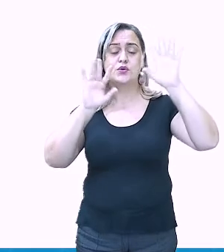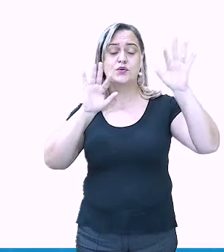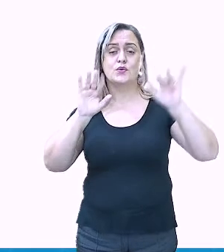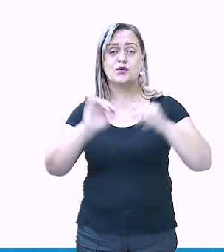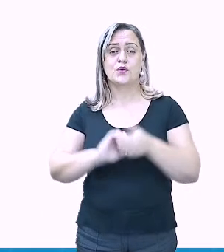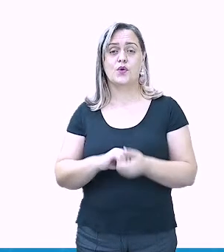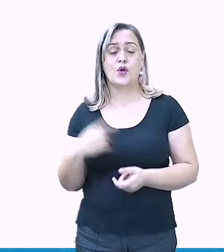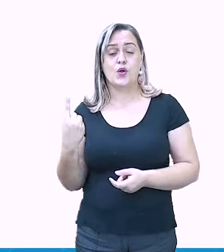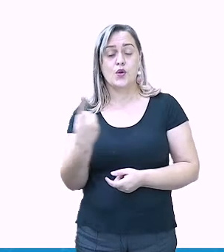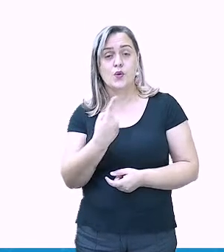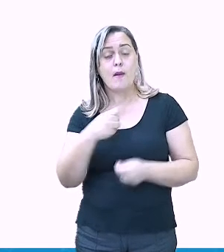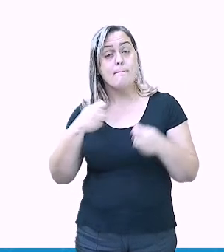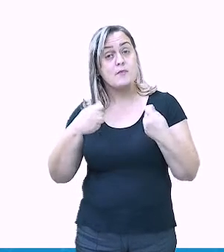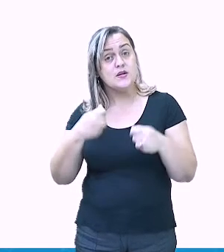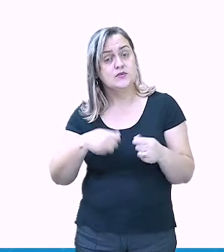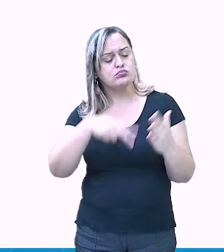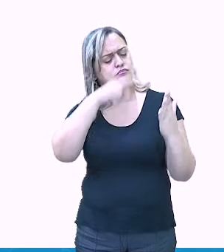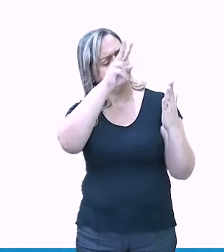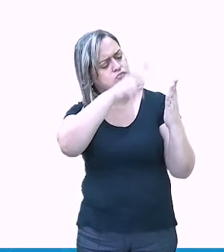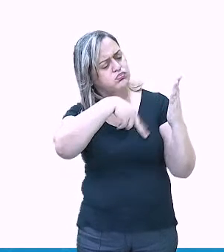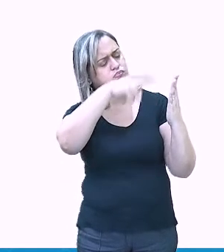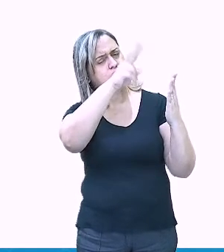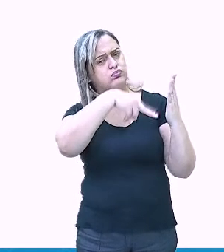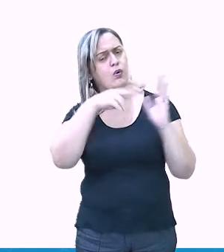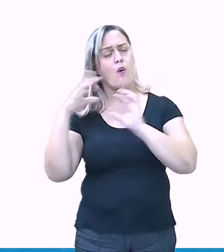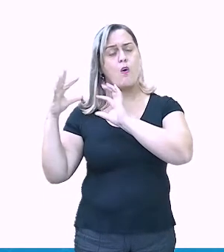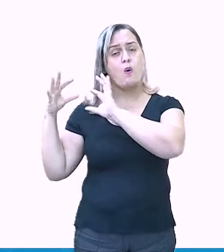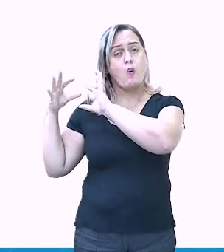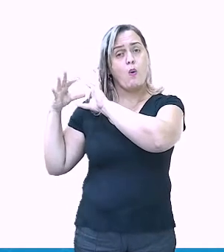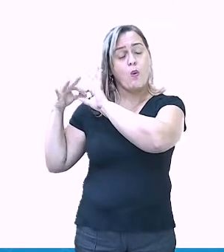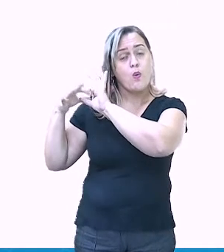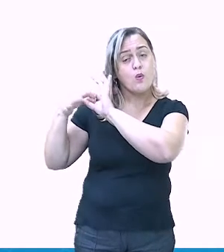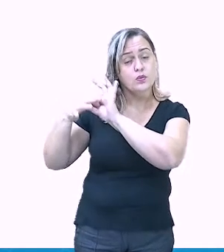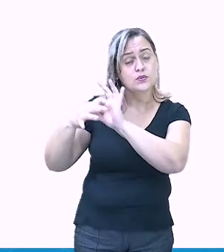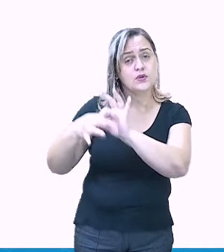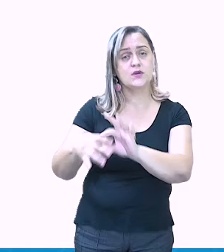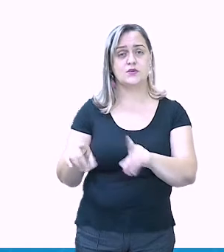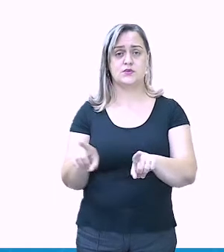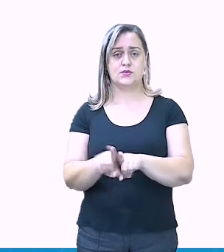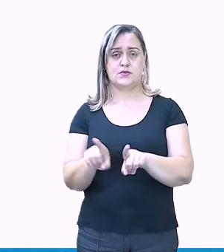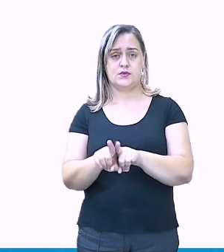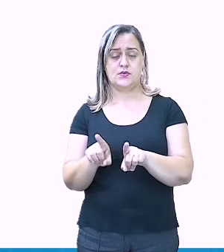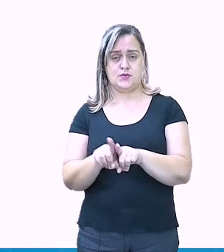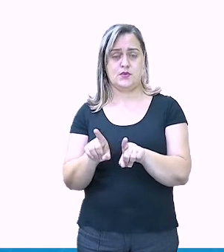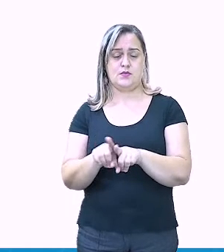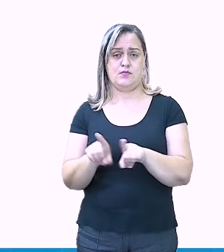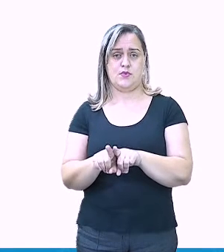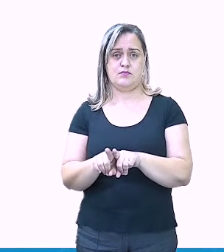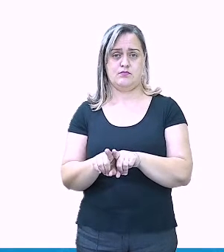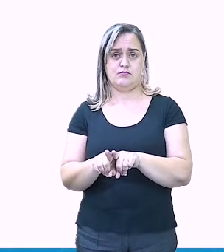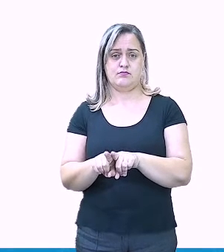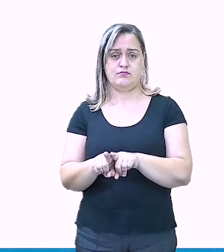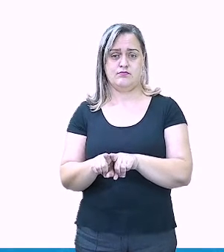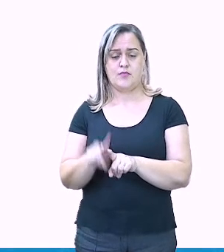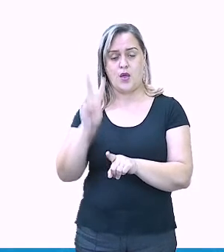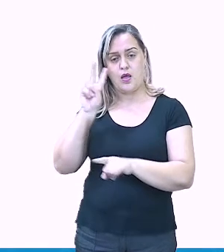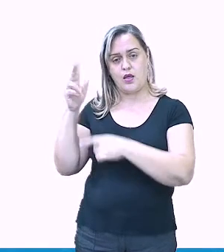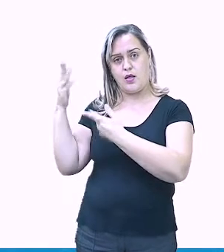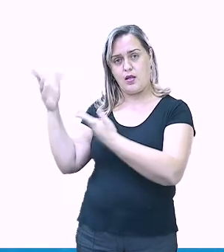análise do contexto em que ela vai aparecer. Perceba que há muitas interjeições aqui,